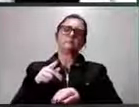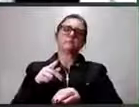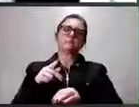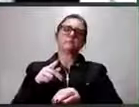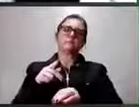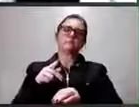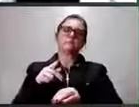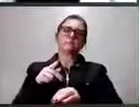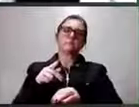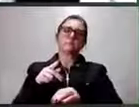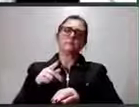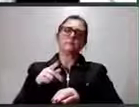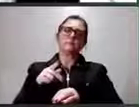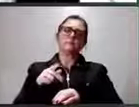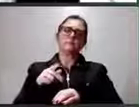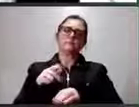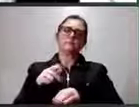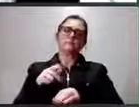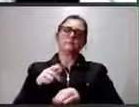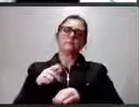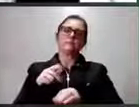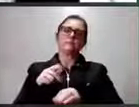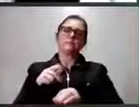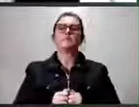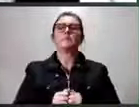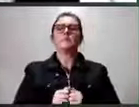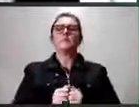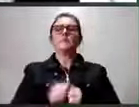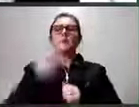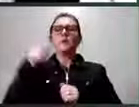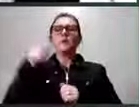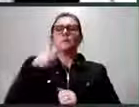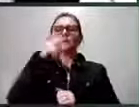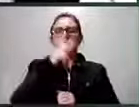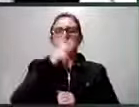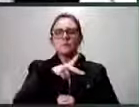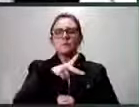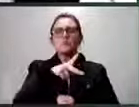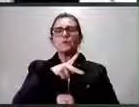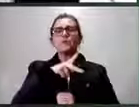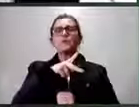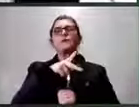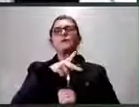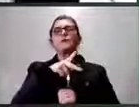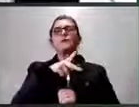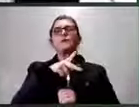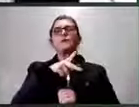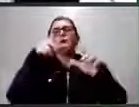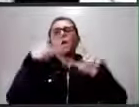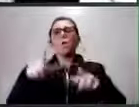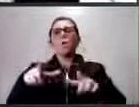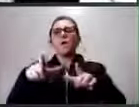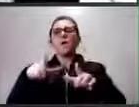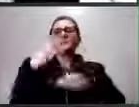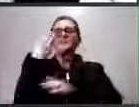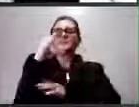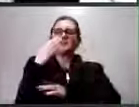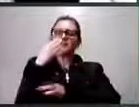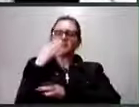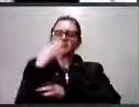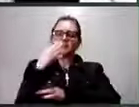Costa, Barranquilla, da Colômbia, professor do Instituto Rocabá de Ciências Biomédicas e Saúde, também do